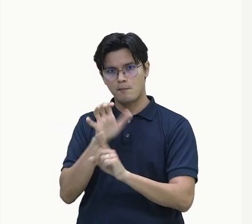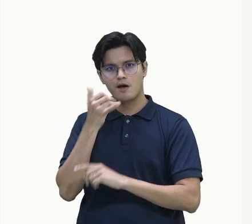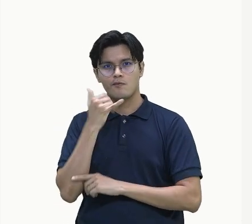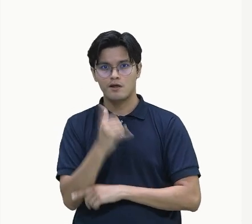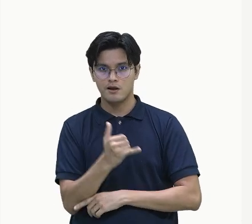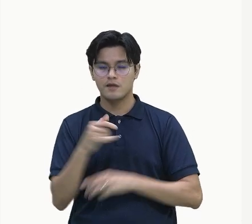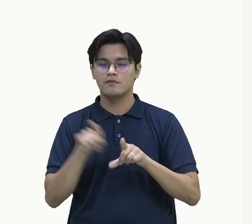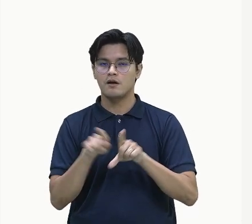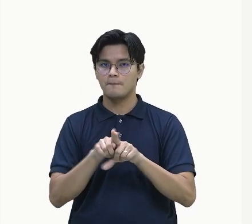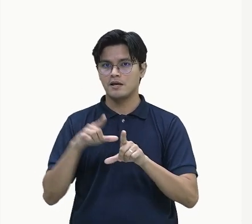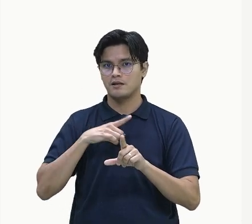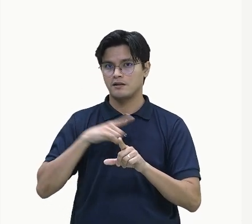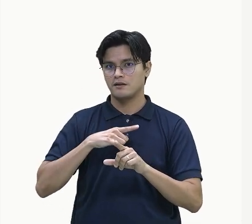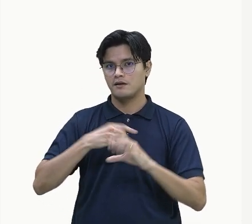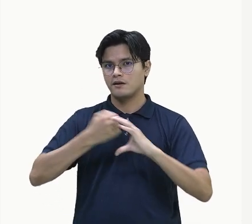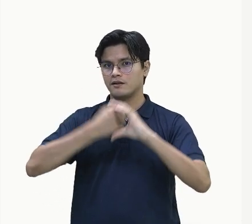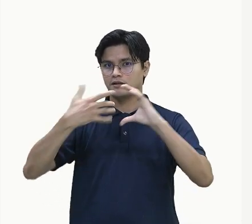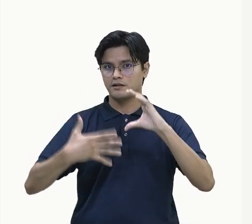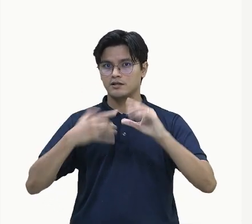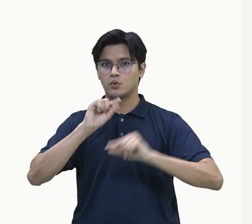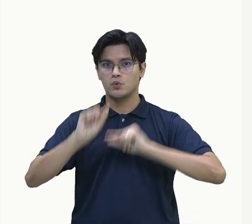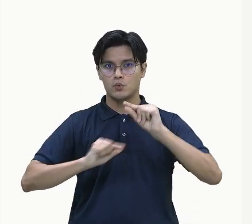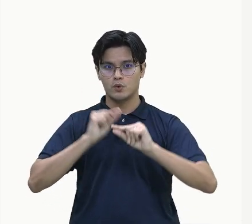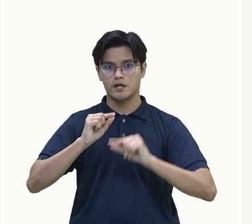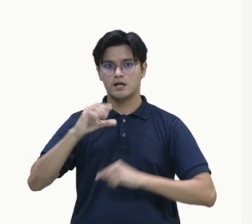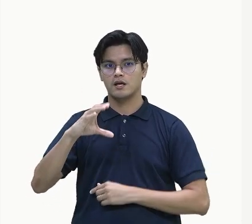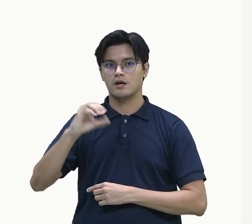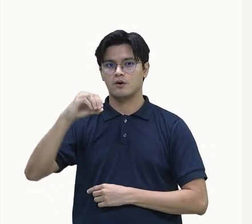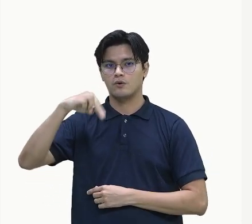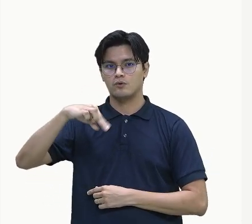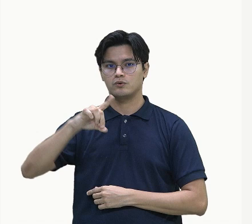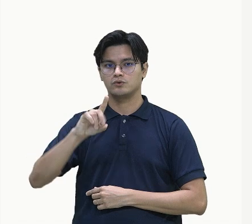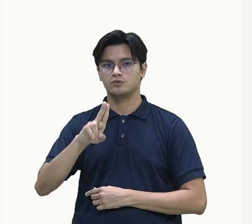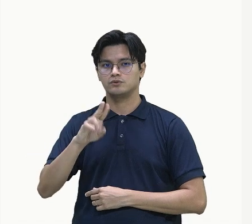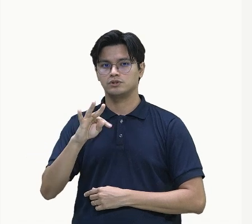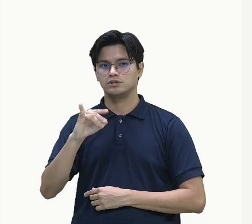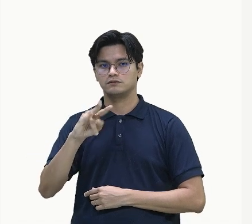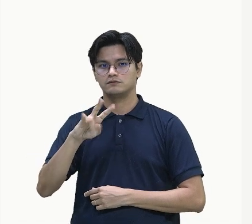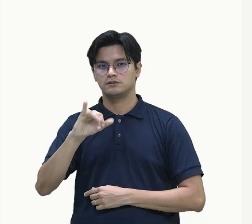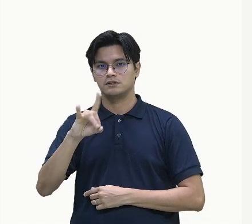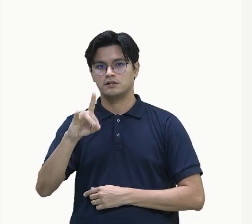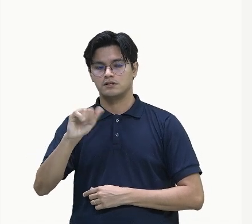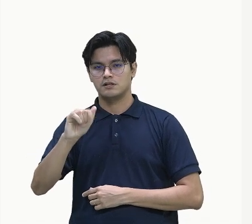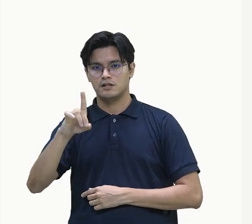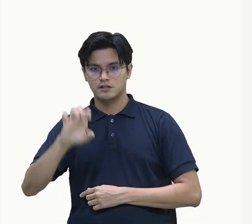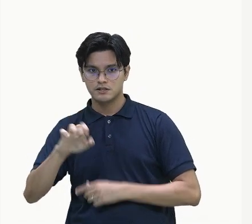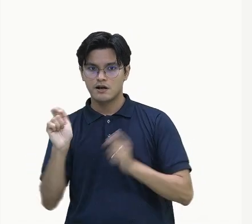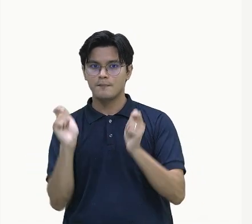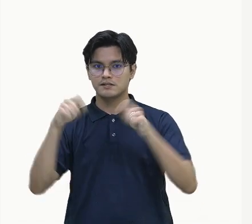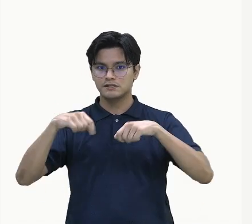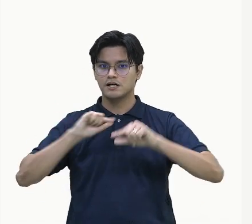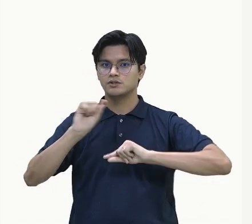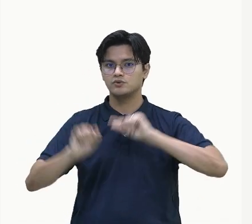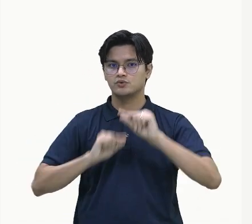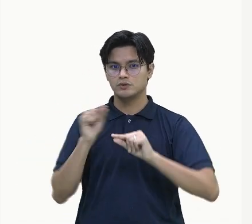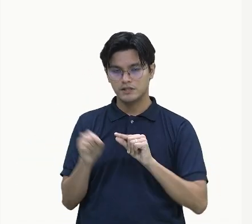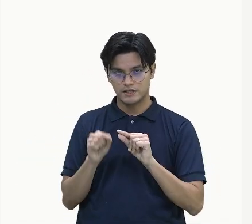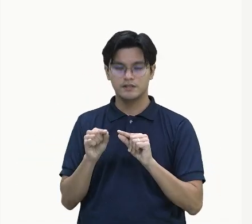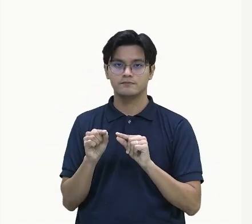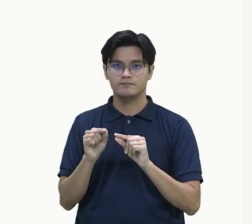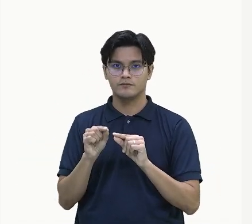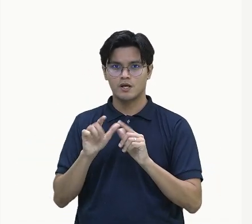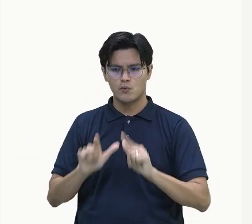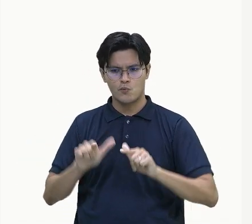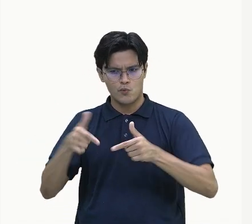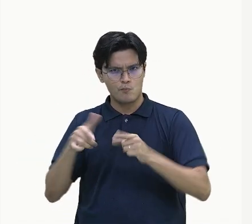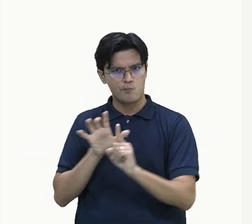condutividade, que é a capacidade de transmitir esses impulsos ao longo das extensões celulares, que são os